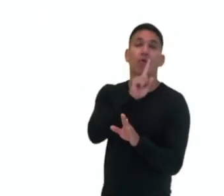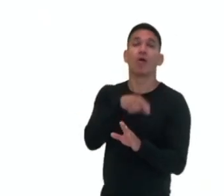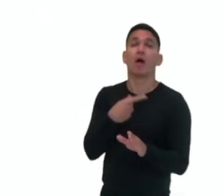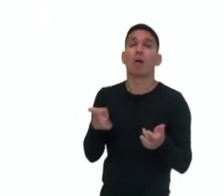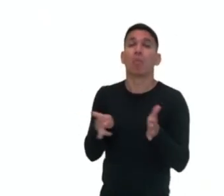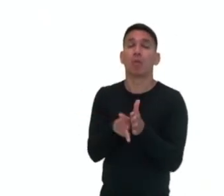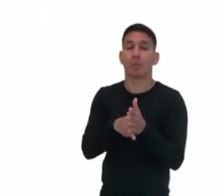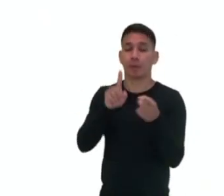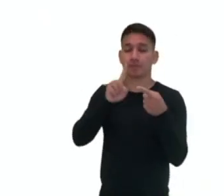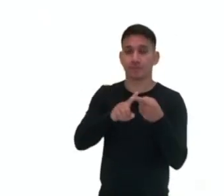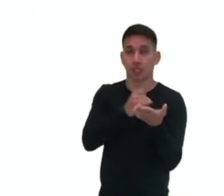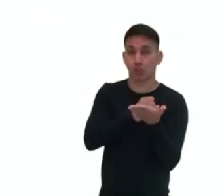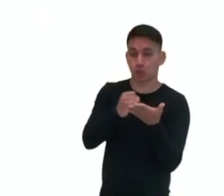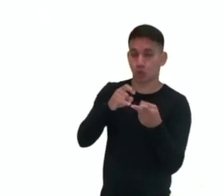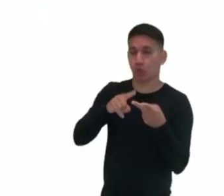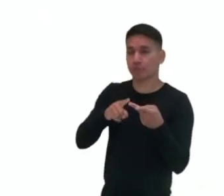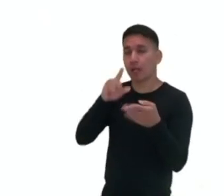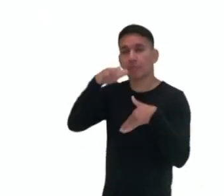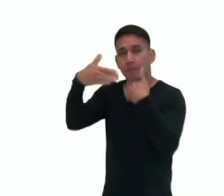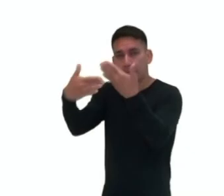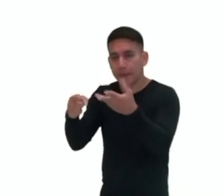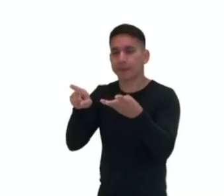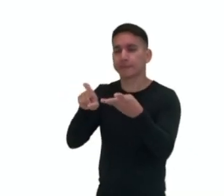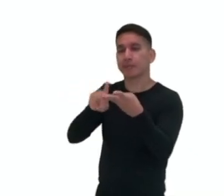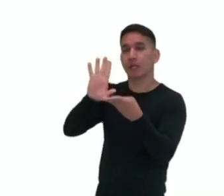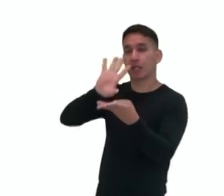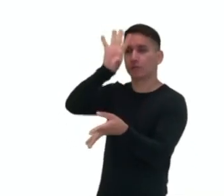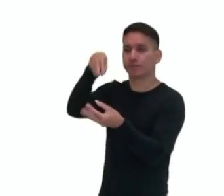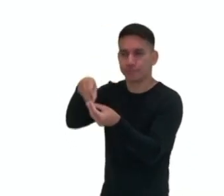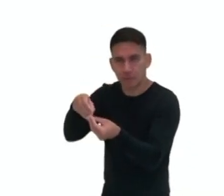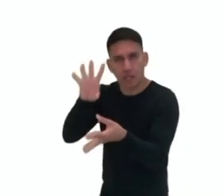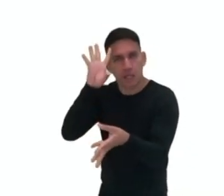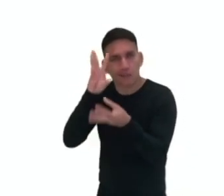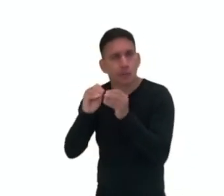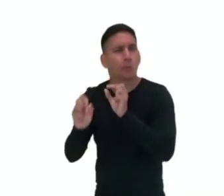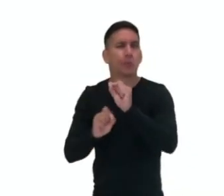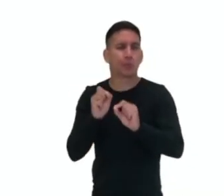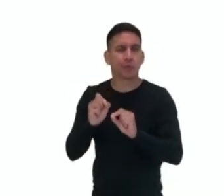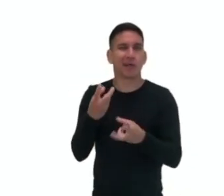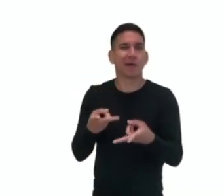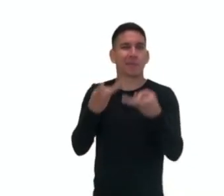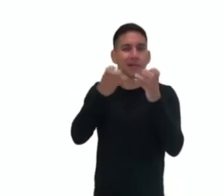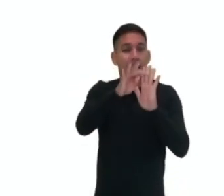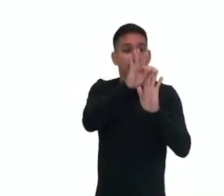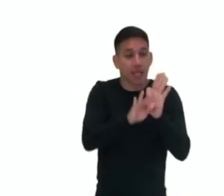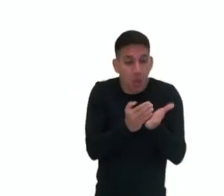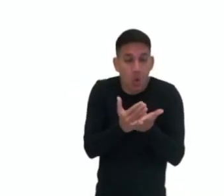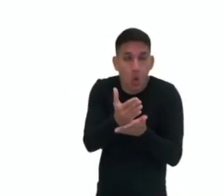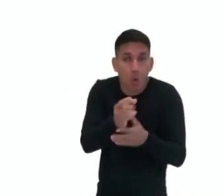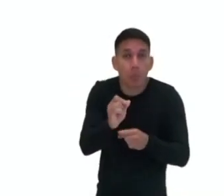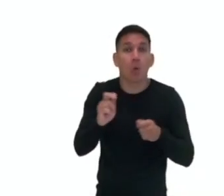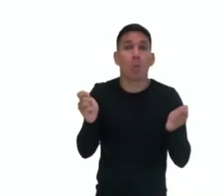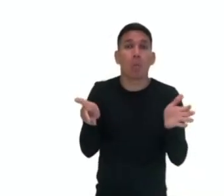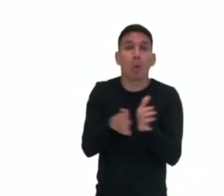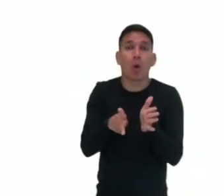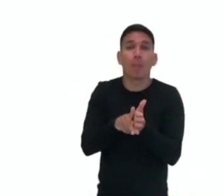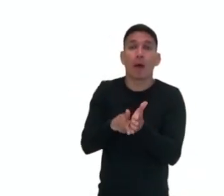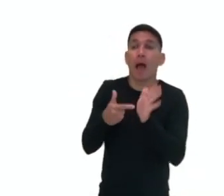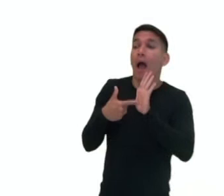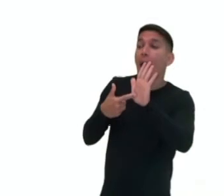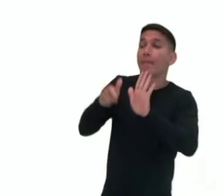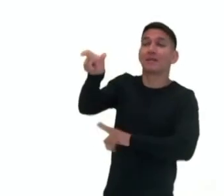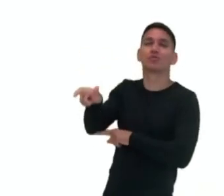De introdução, desenvolvimento e conclusão. Então, observe que o texto inicial deve fazer uma apresentação do